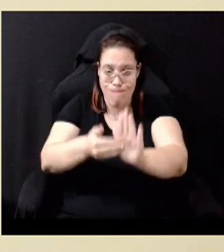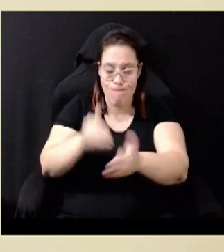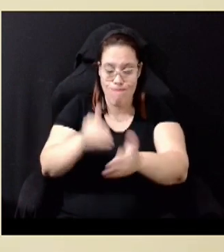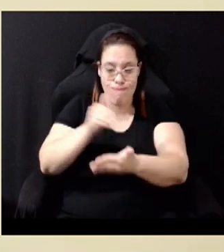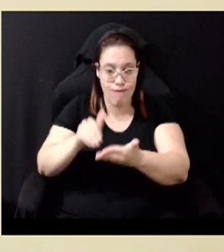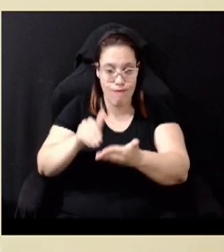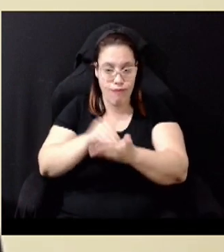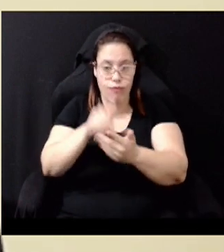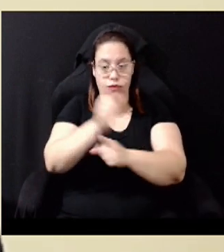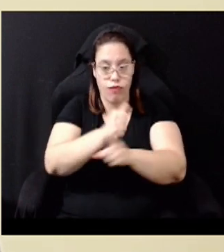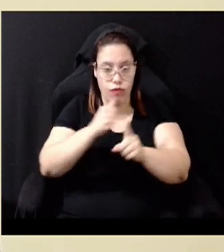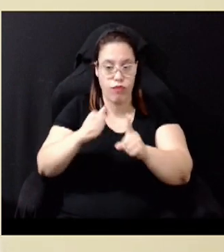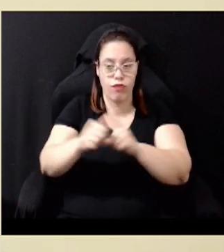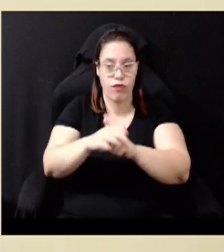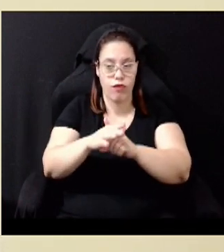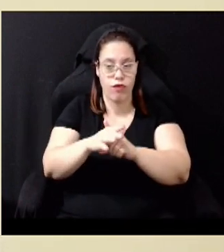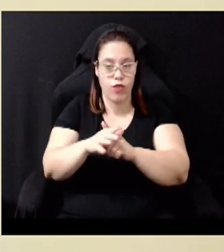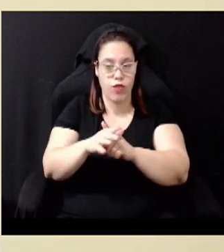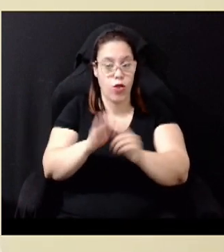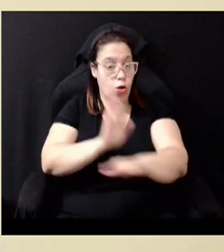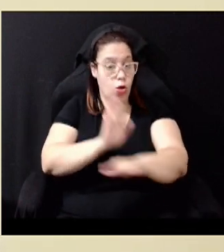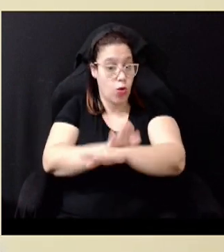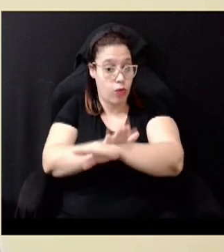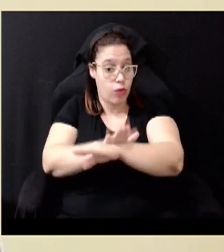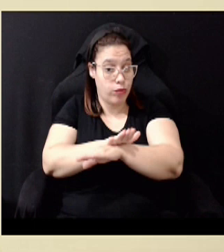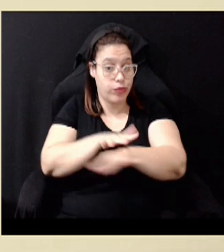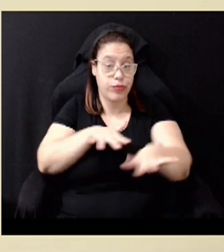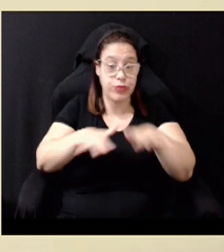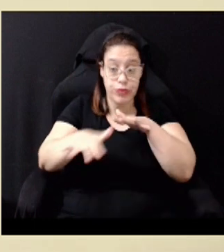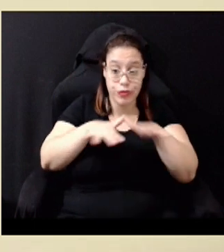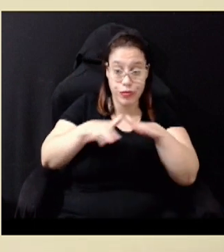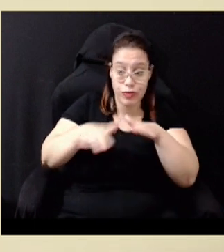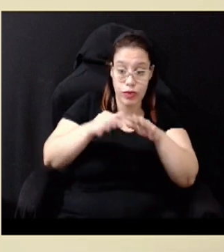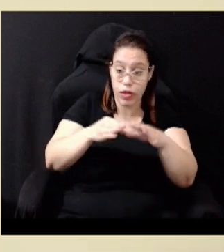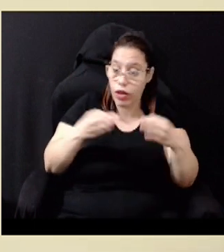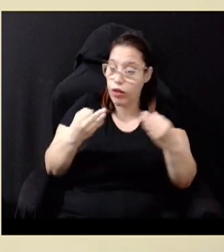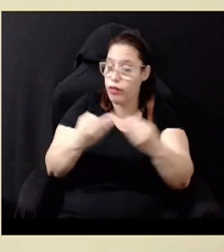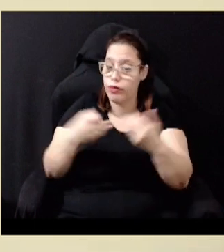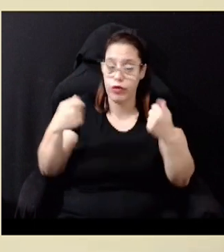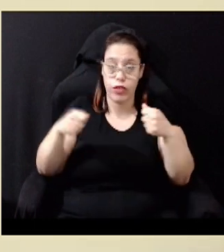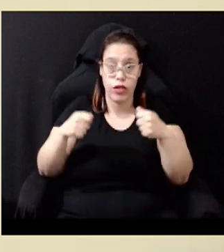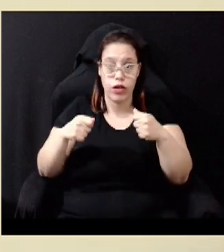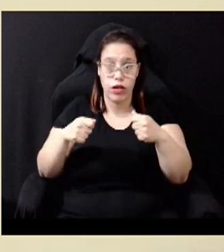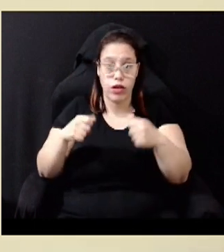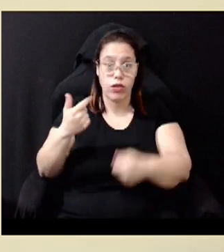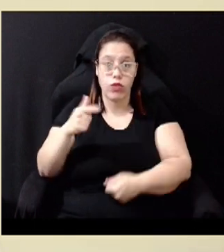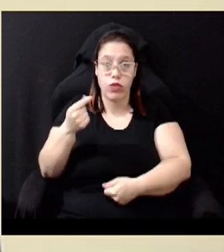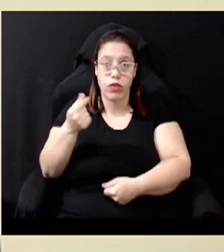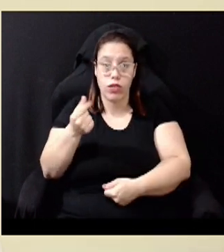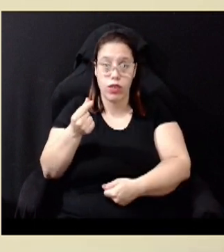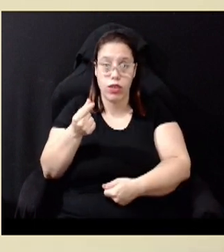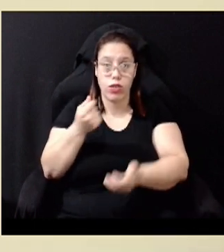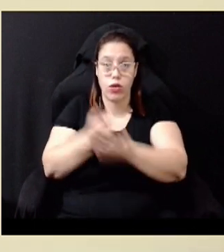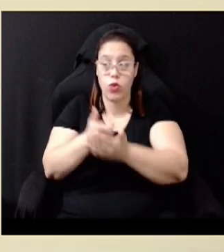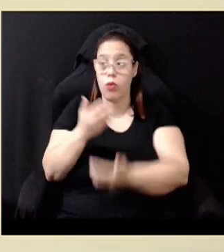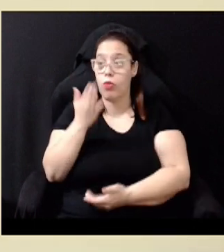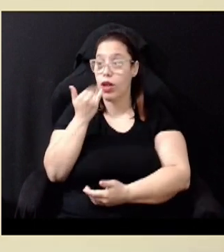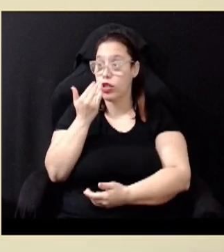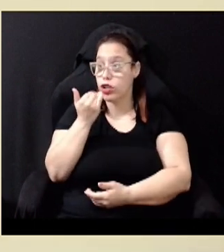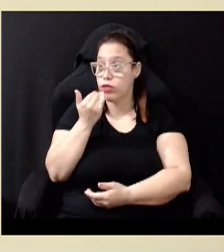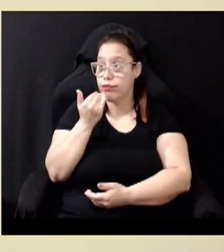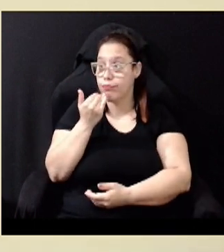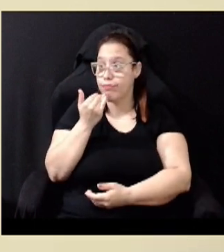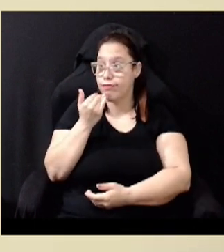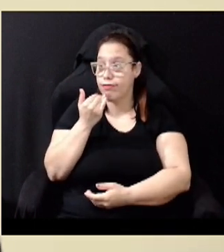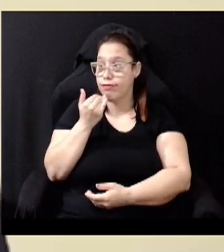para socorrer, nesse momento, essas famílias que precisam, às vezes não tem dinheiro para comprar alimento. Às vezes, se tem para o alimento,